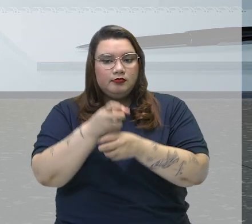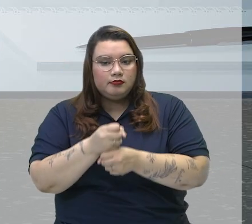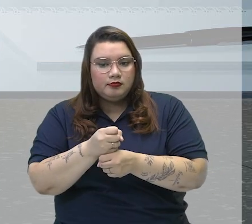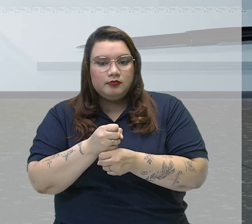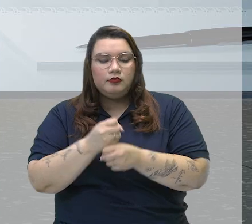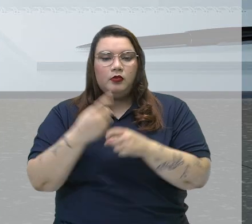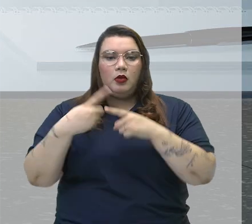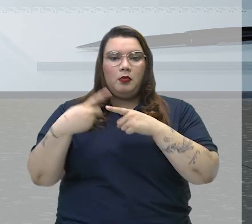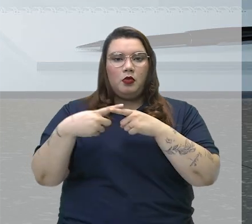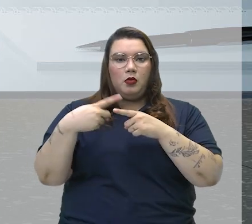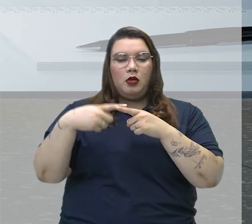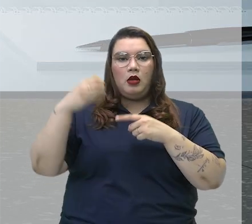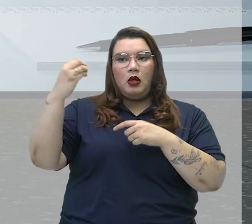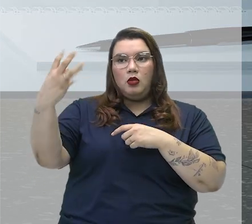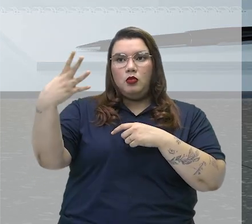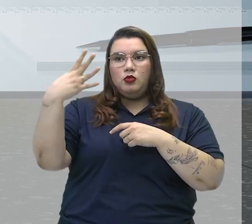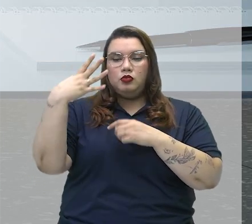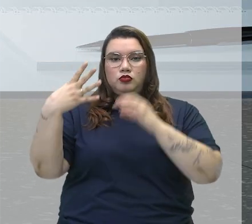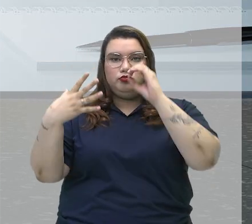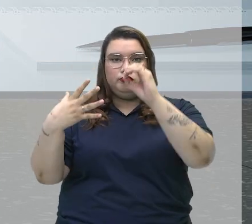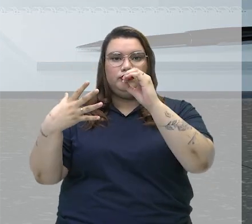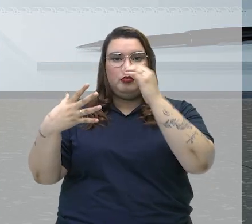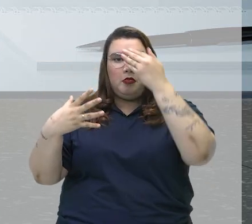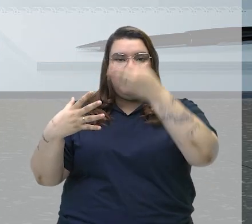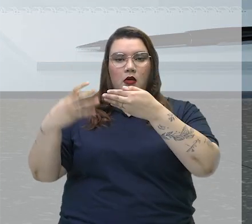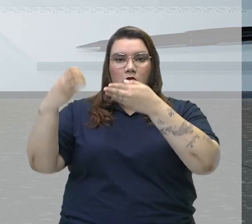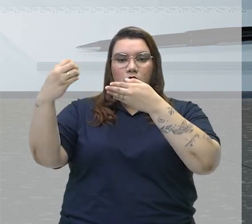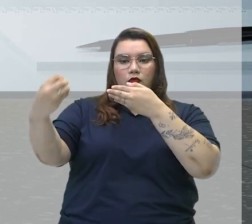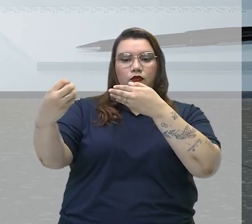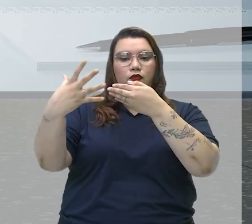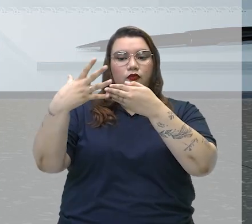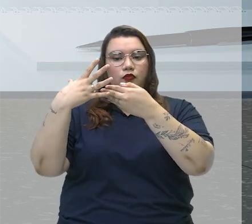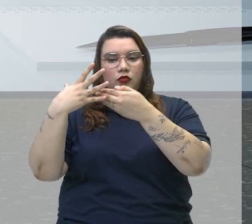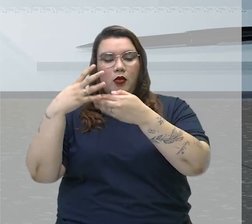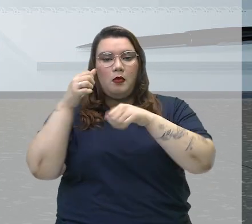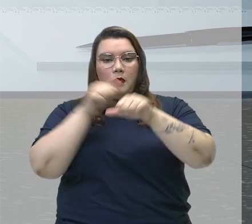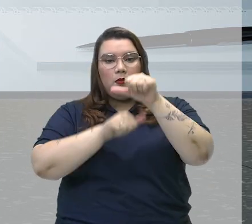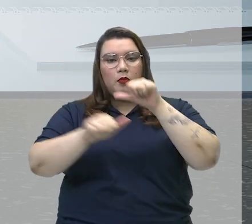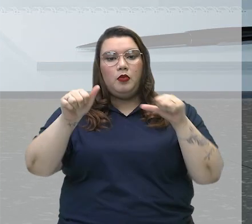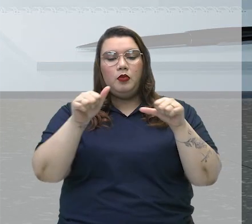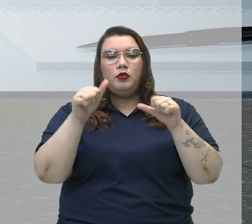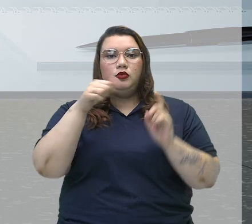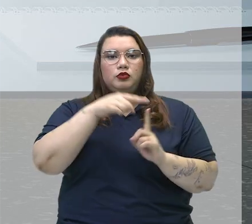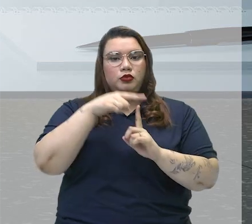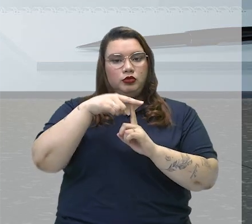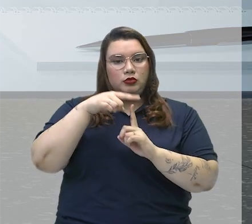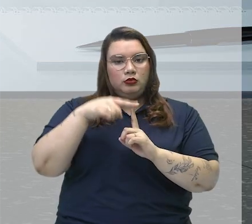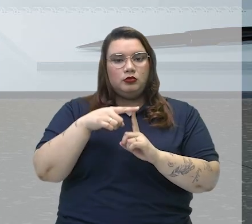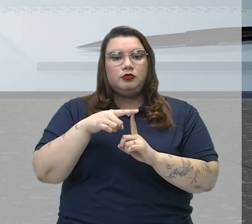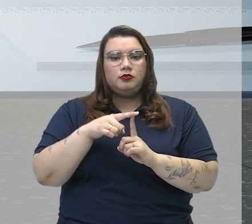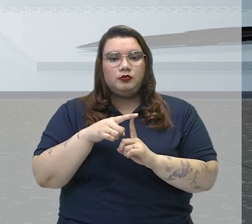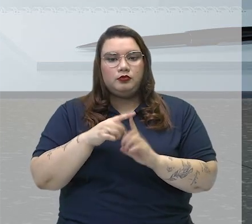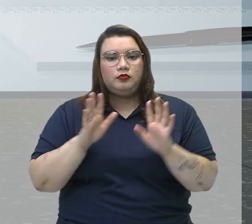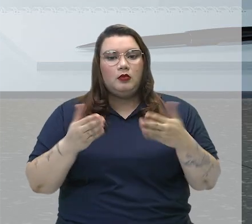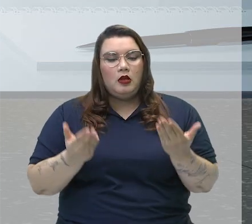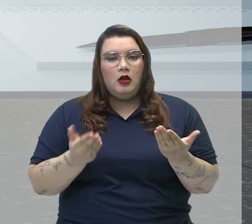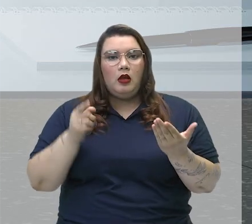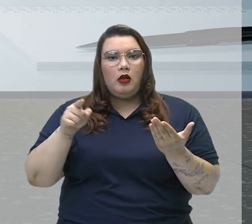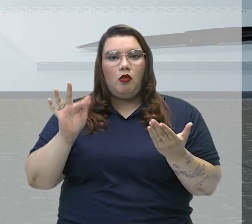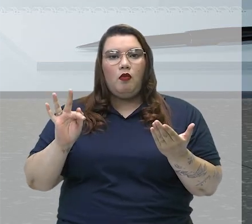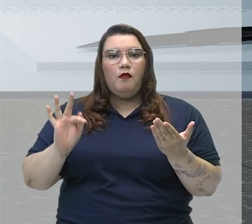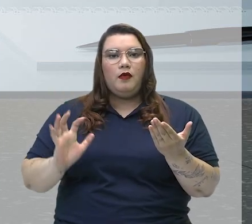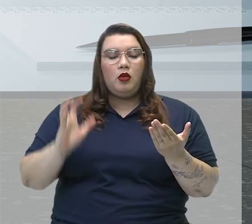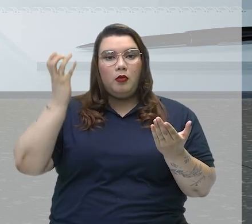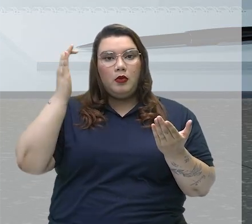A luz, ela atravessa a lente e, é claro, ao atravessar a lente, ela muda de meio, ou seja,